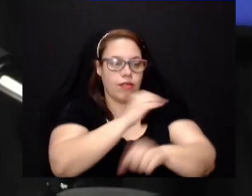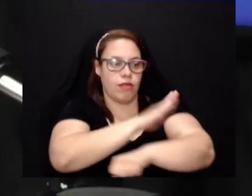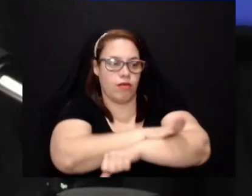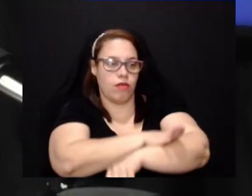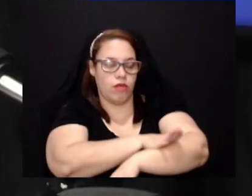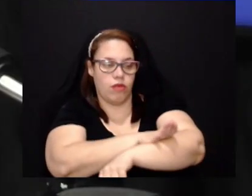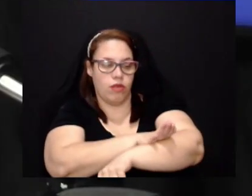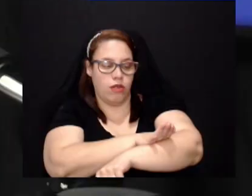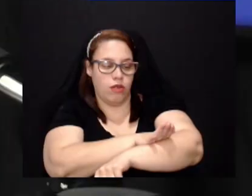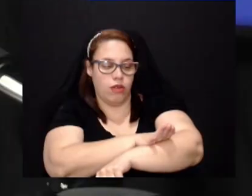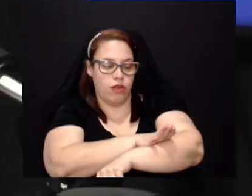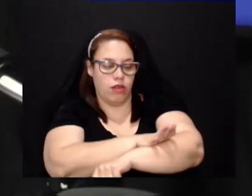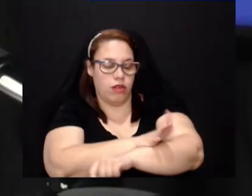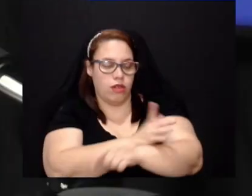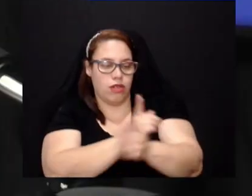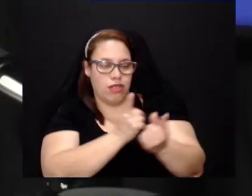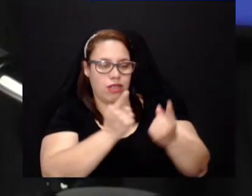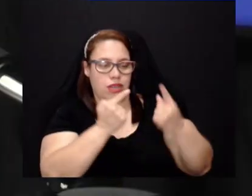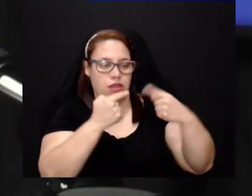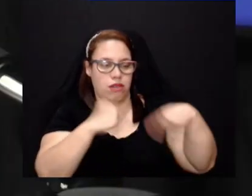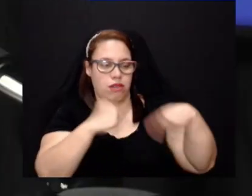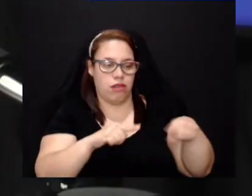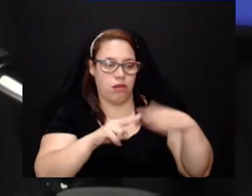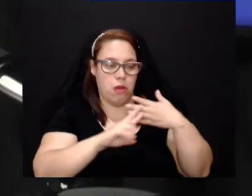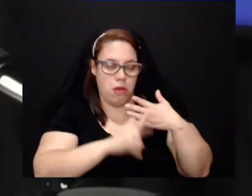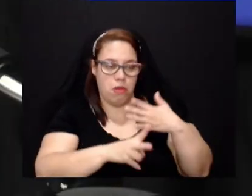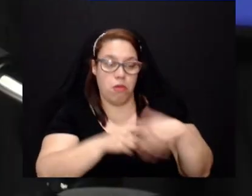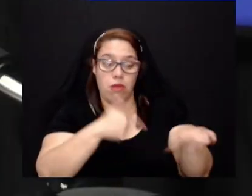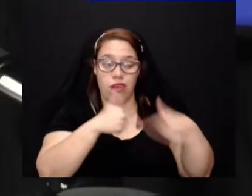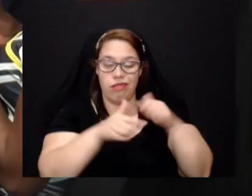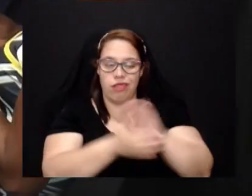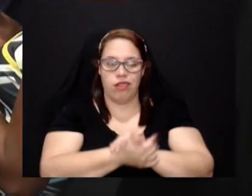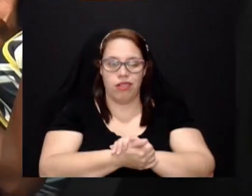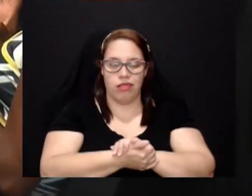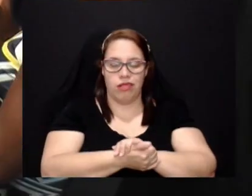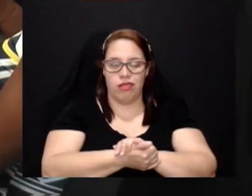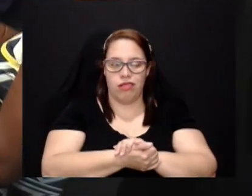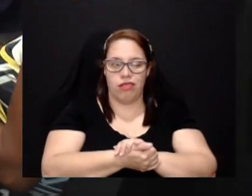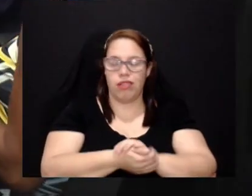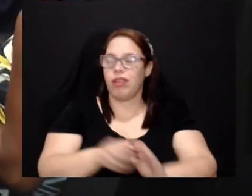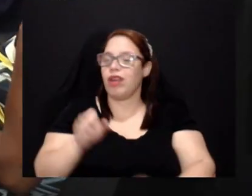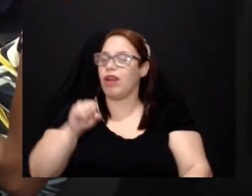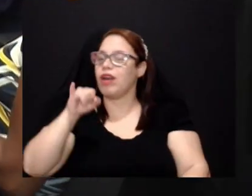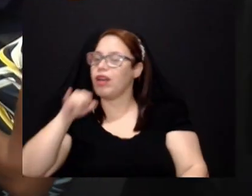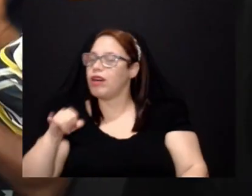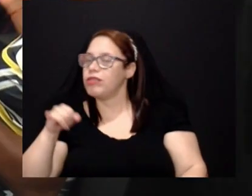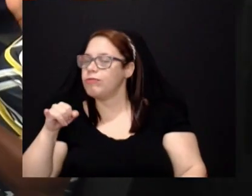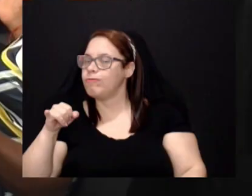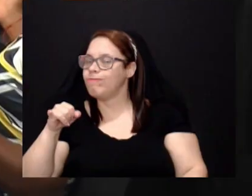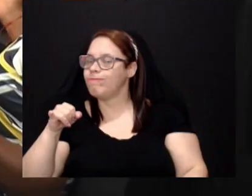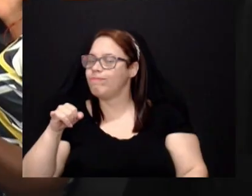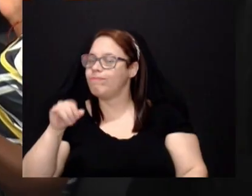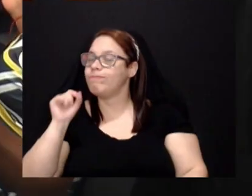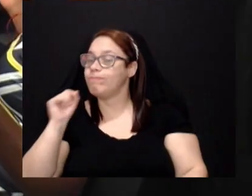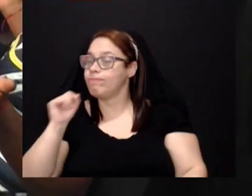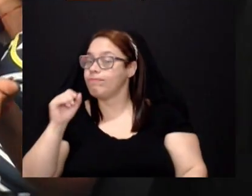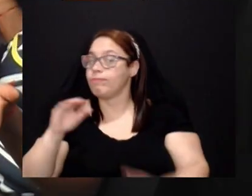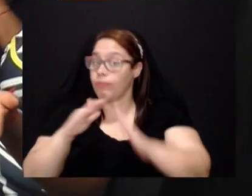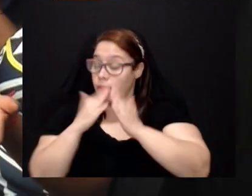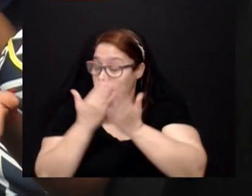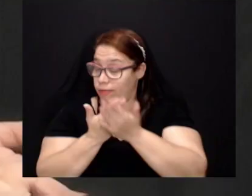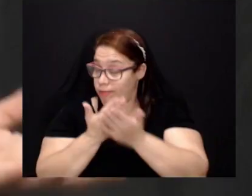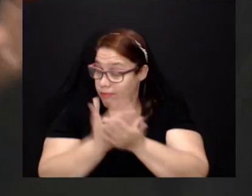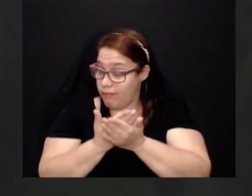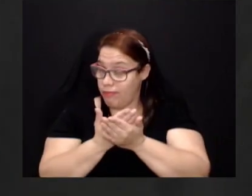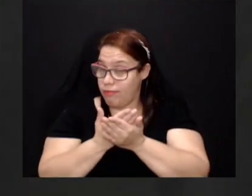te atingem, Elisandra, no trabalho? Se eu for pegar aí a questão da escola, a escola não era